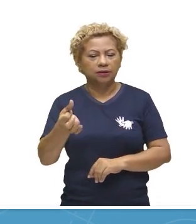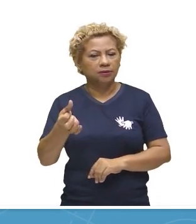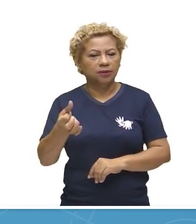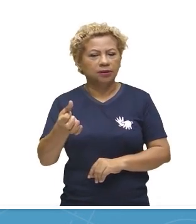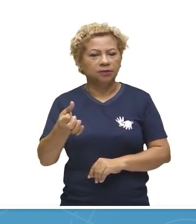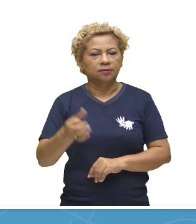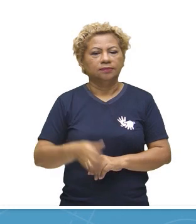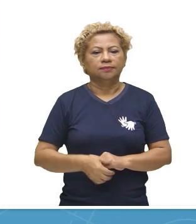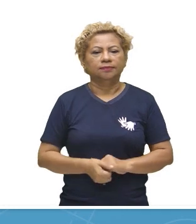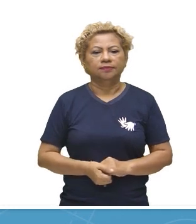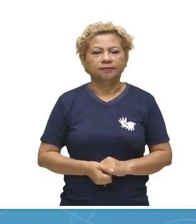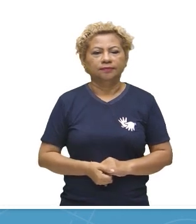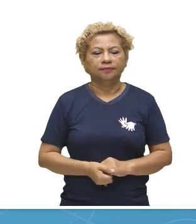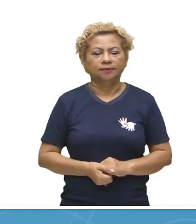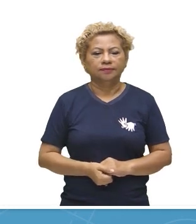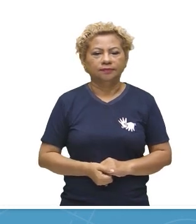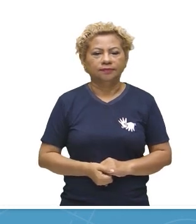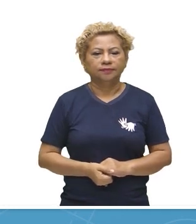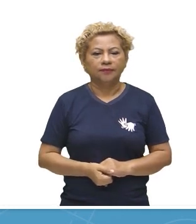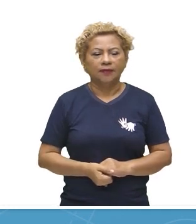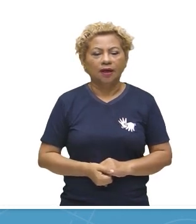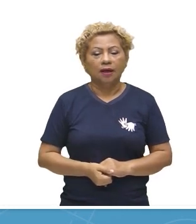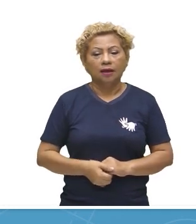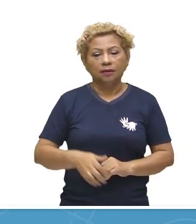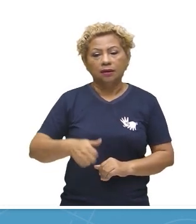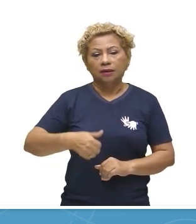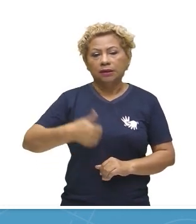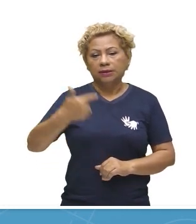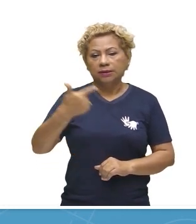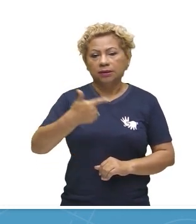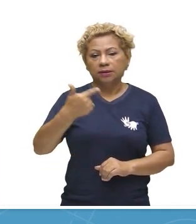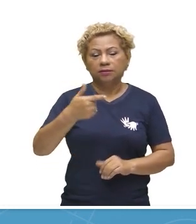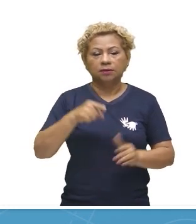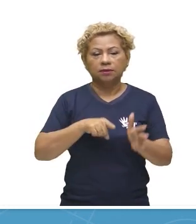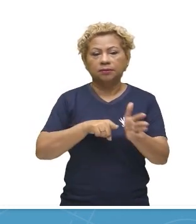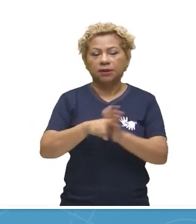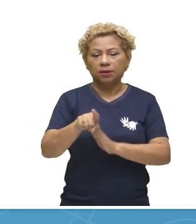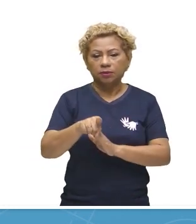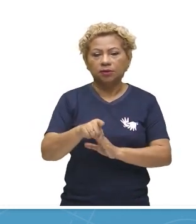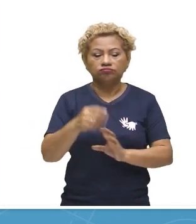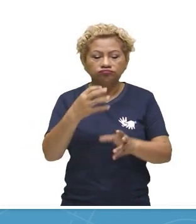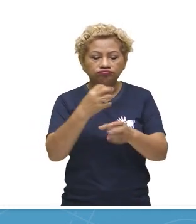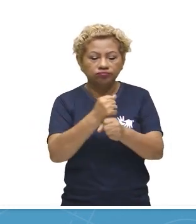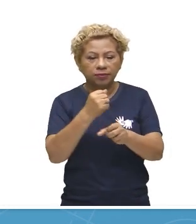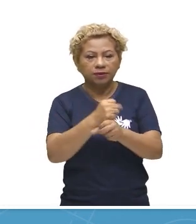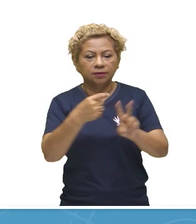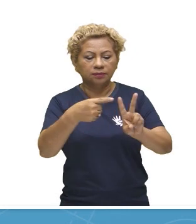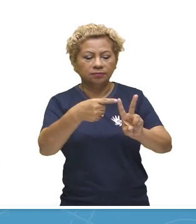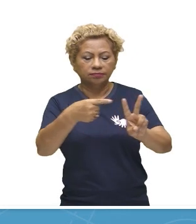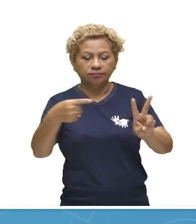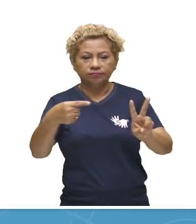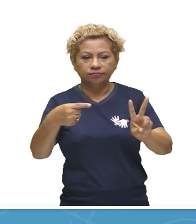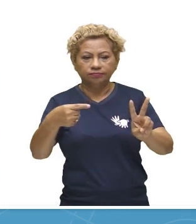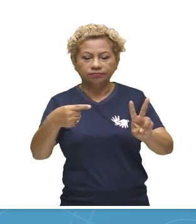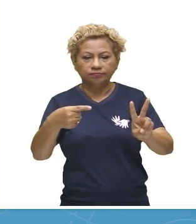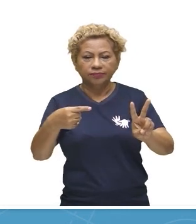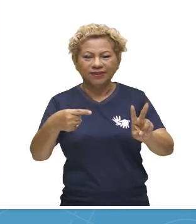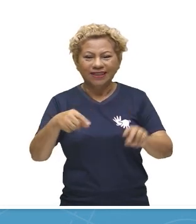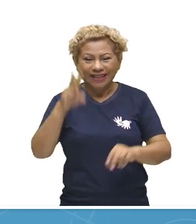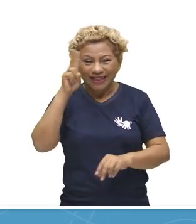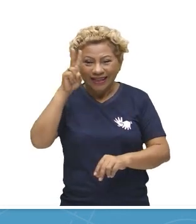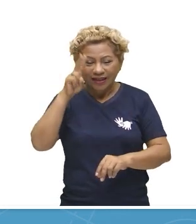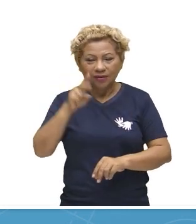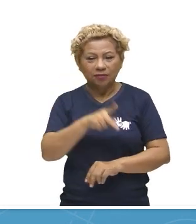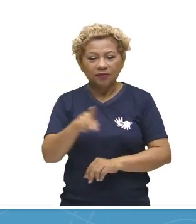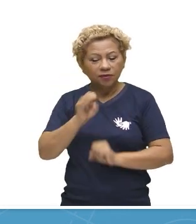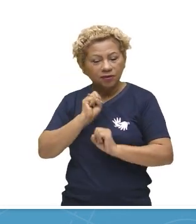as demais. E a questão 2, era para calcular a raiz quadrada desses números aqui, né? Usando aquele método